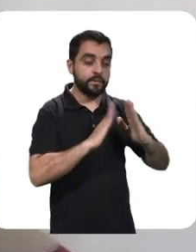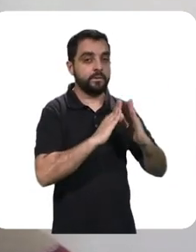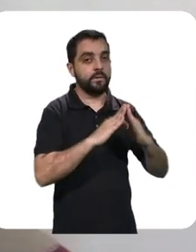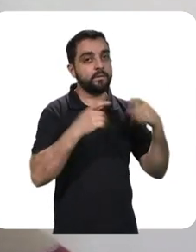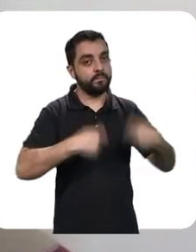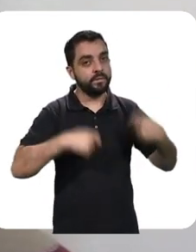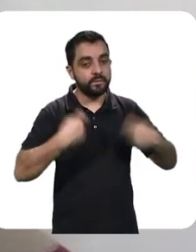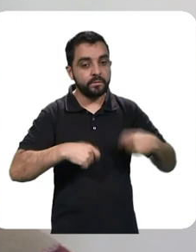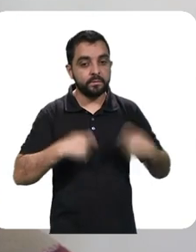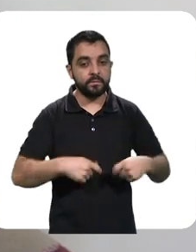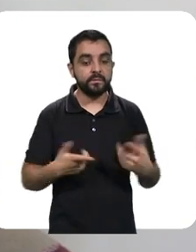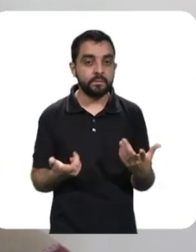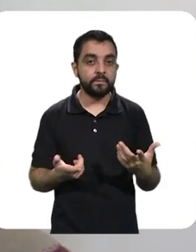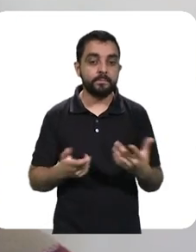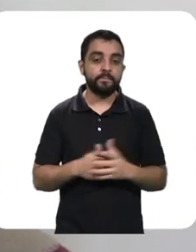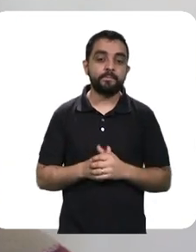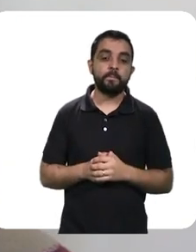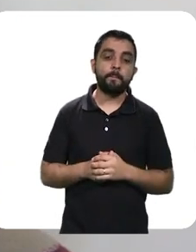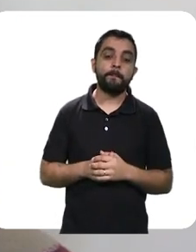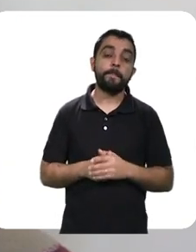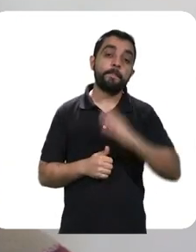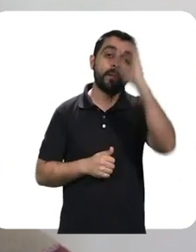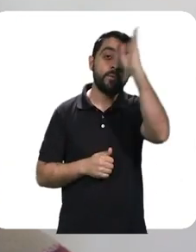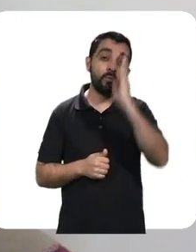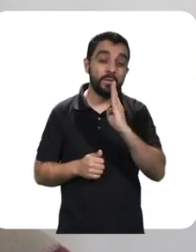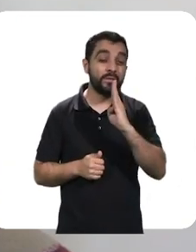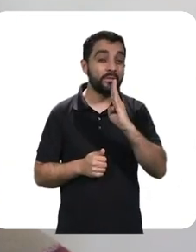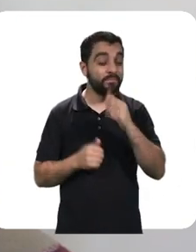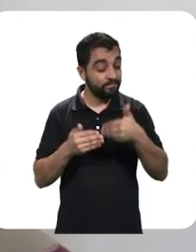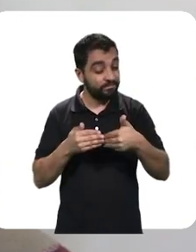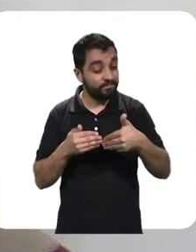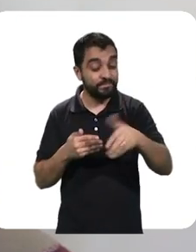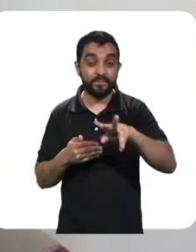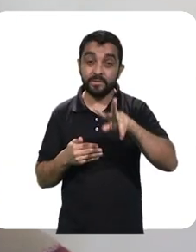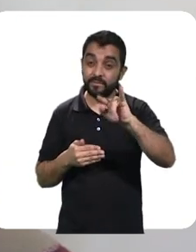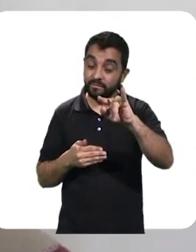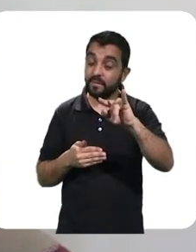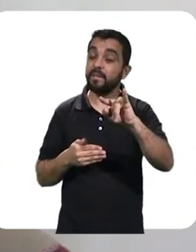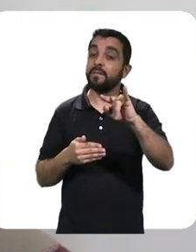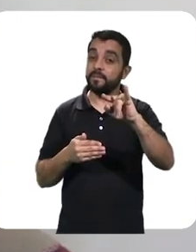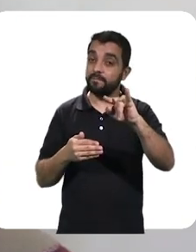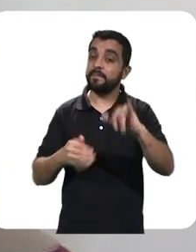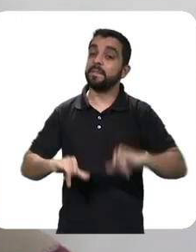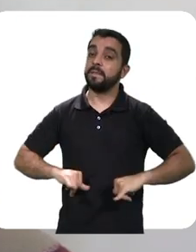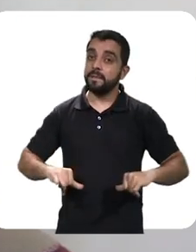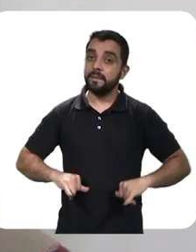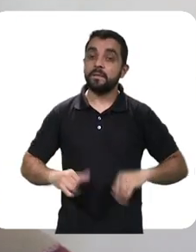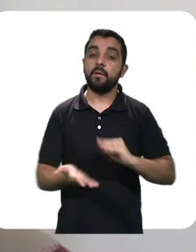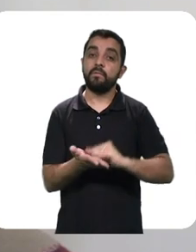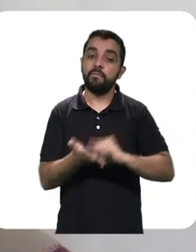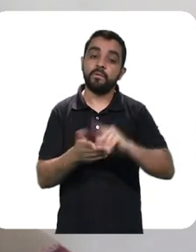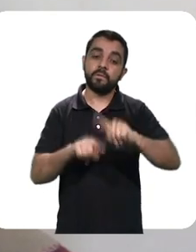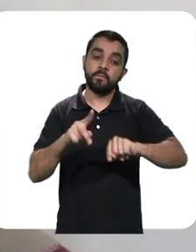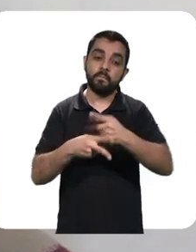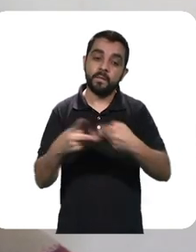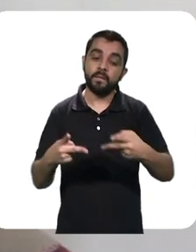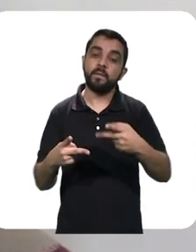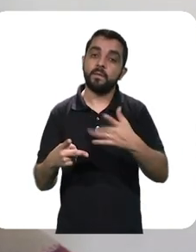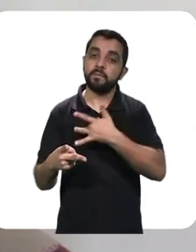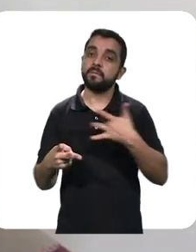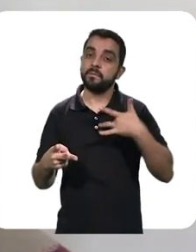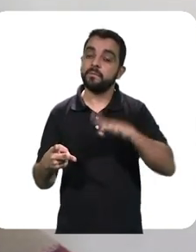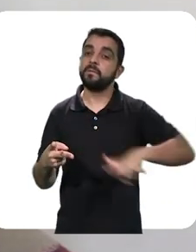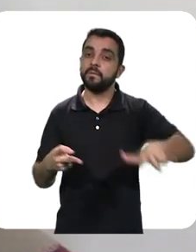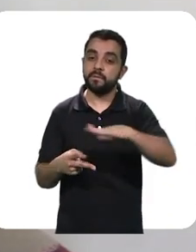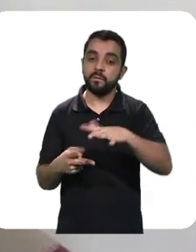um isolamento numa fase emergencial, porque o Brasil vai sofrer antes dos outros países pela escassez de recursos de saúde